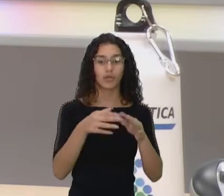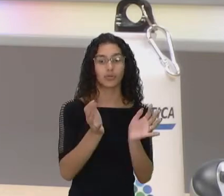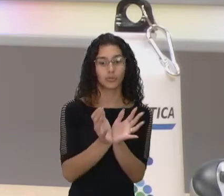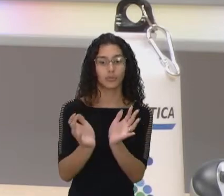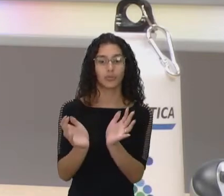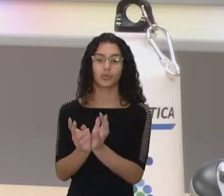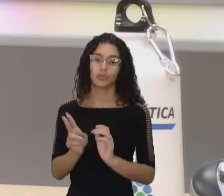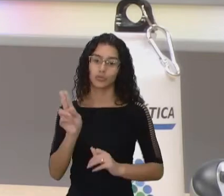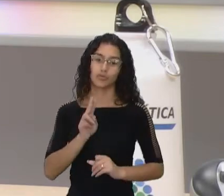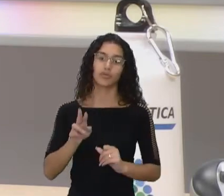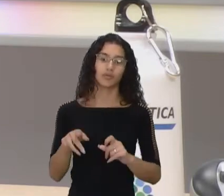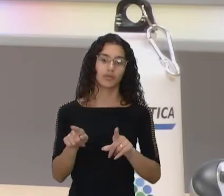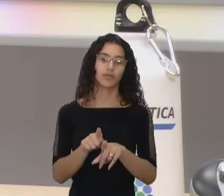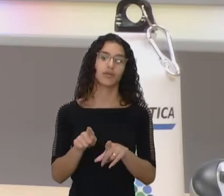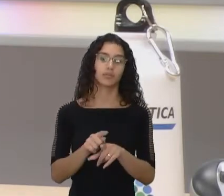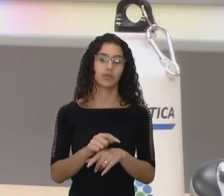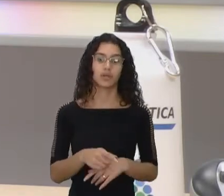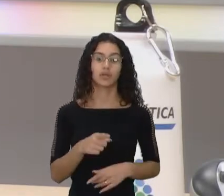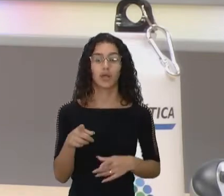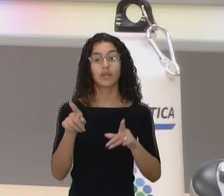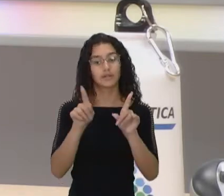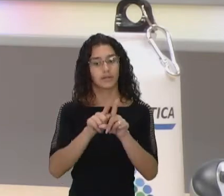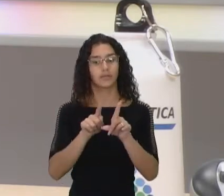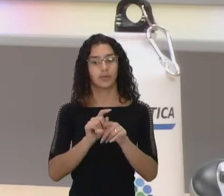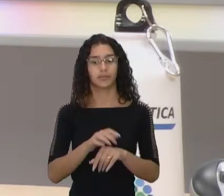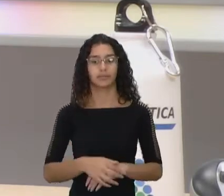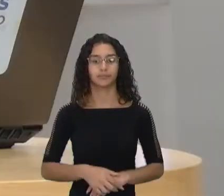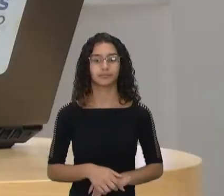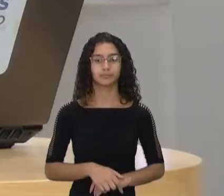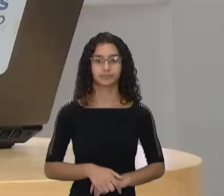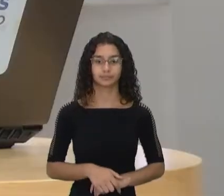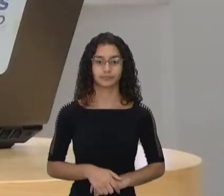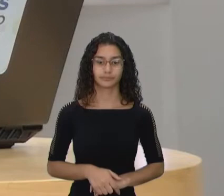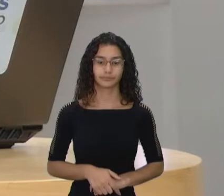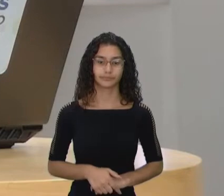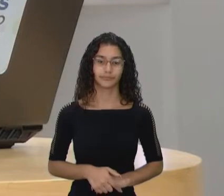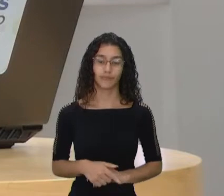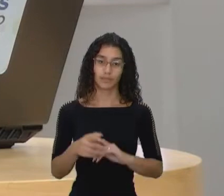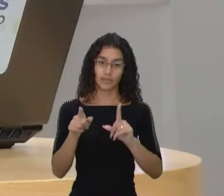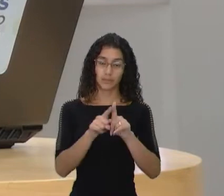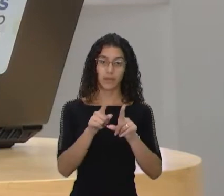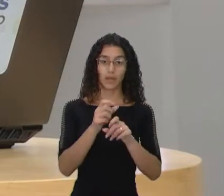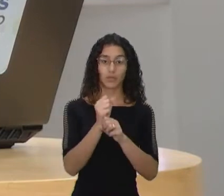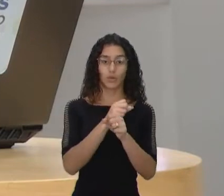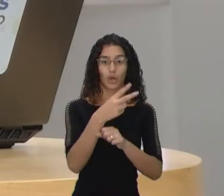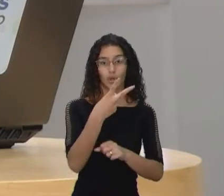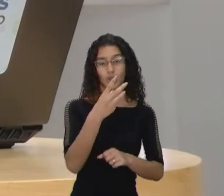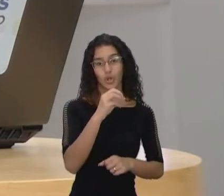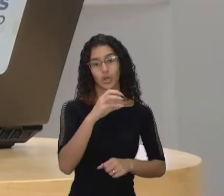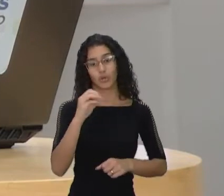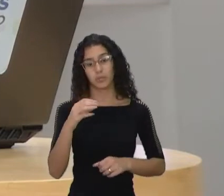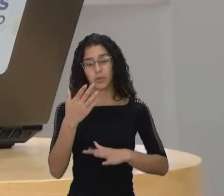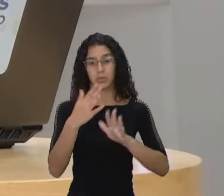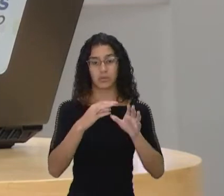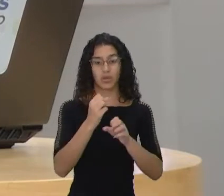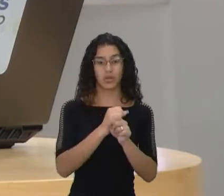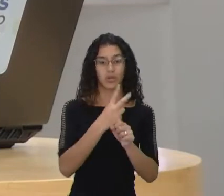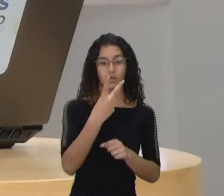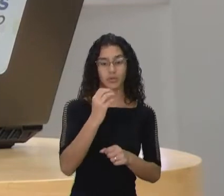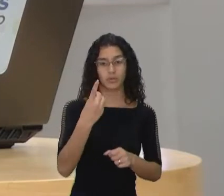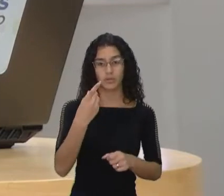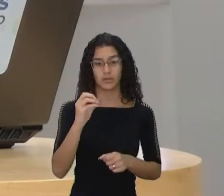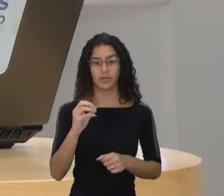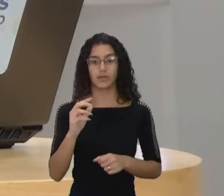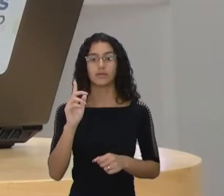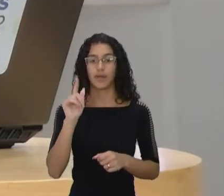que usou a fralda descartável e eles também, né? Vocês aí que são de 2000, 2010, acho que é